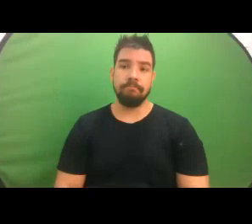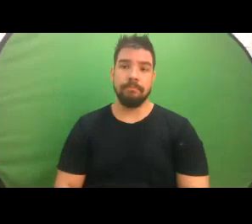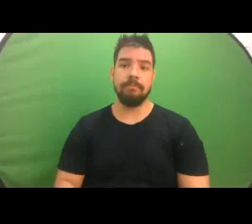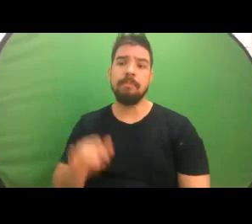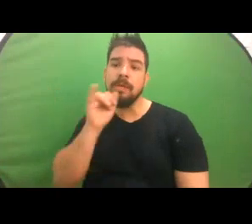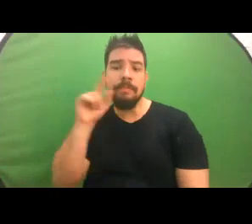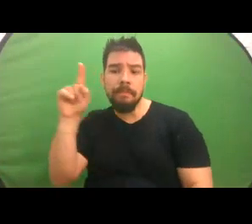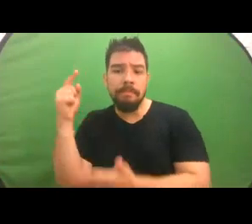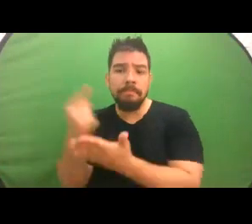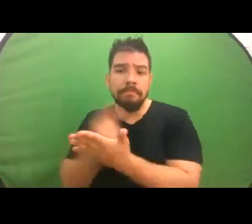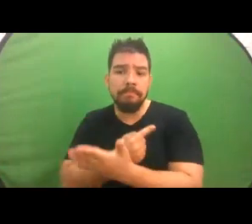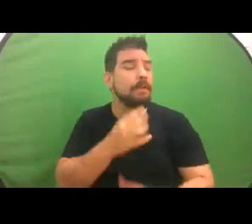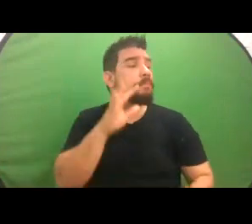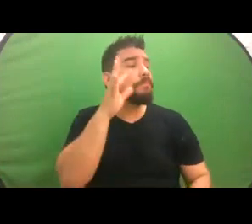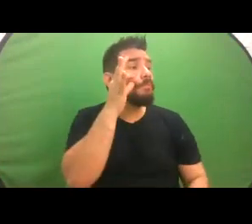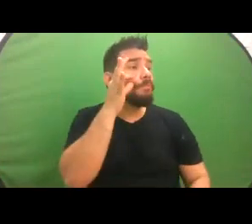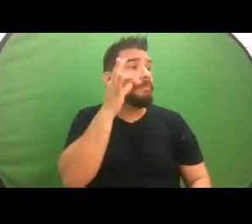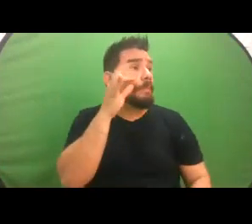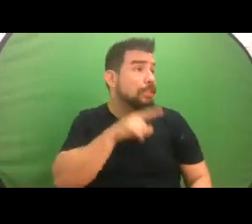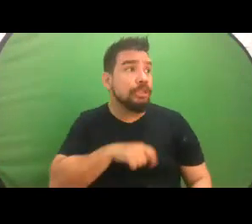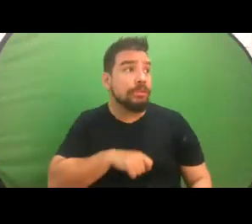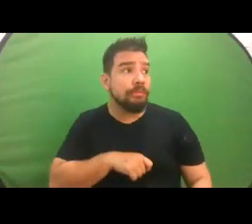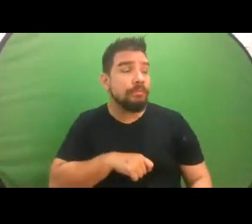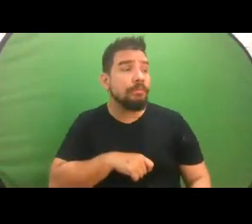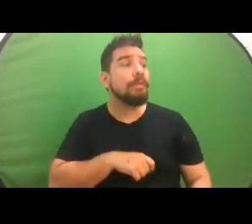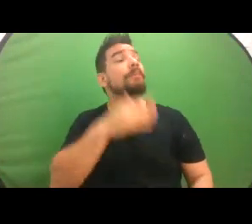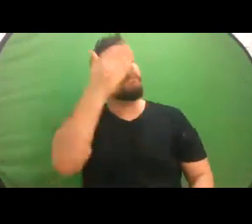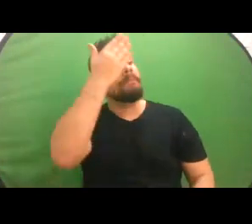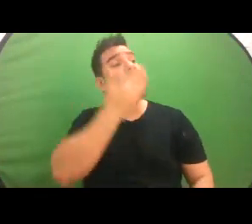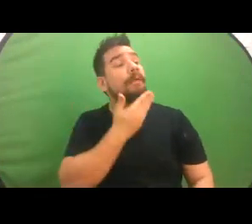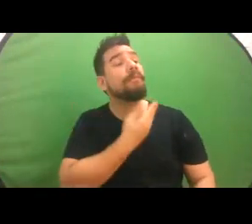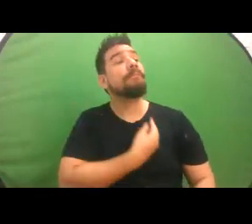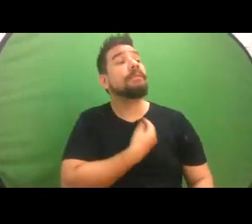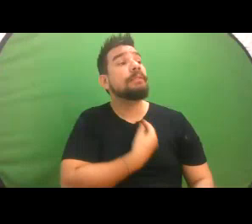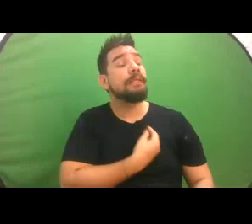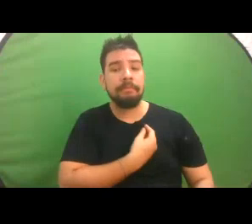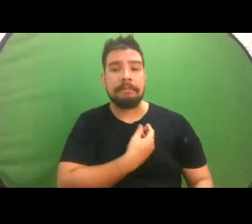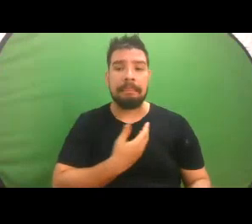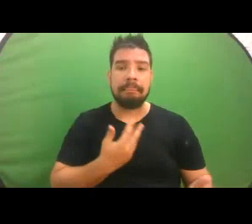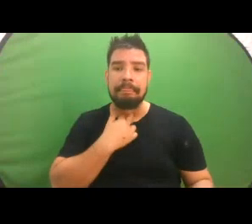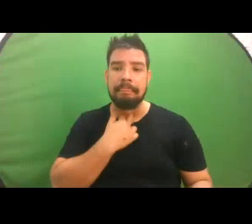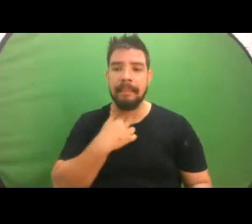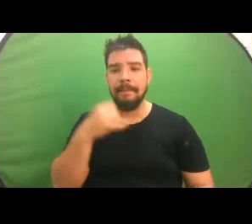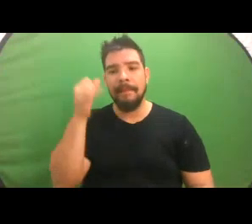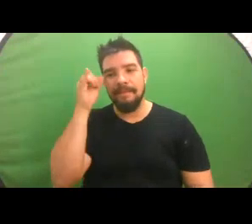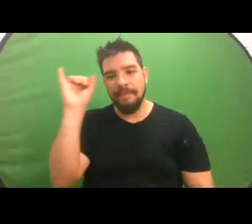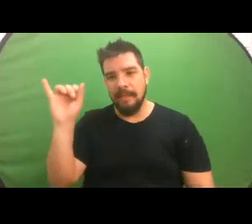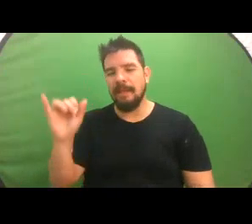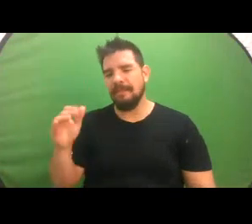quando foi? Cadê a lista de presença, né? Então, esse tipo de questão, tá, Kênia? Mas